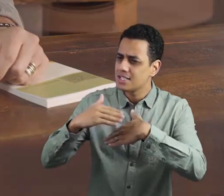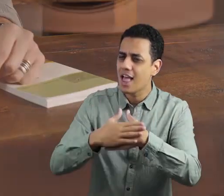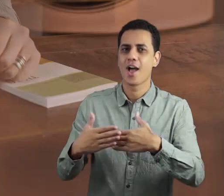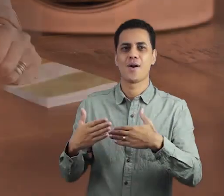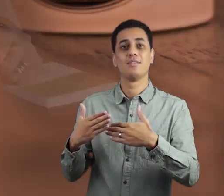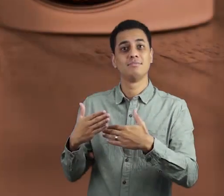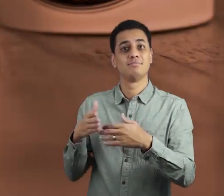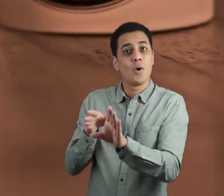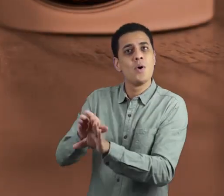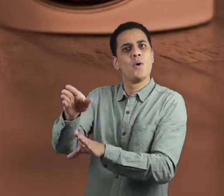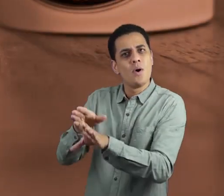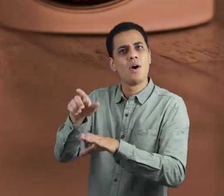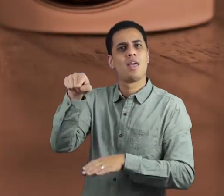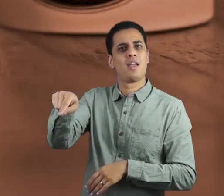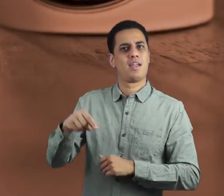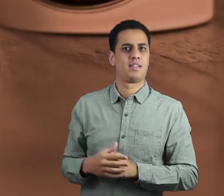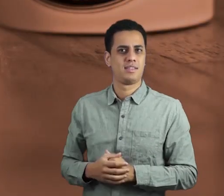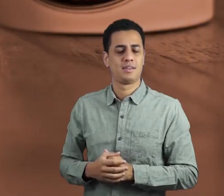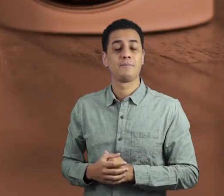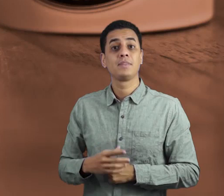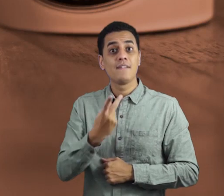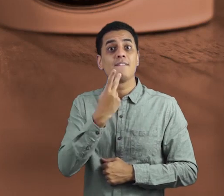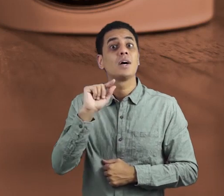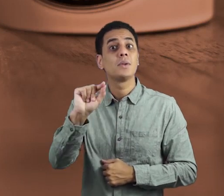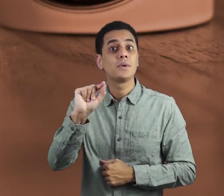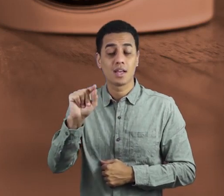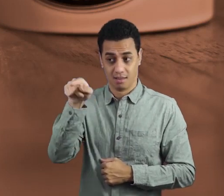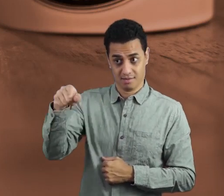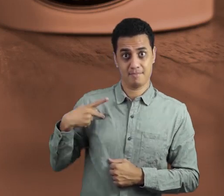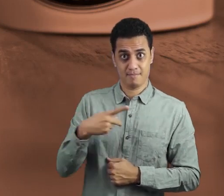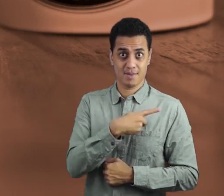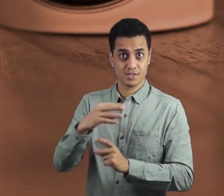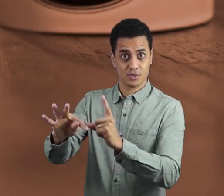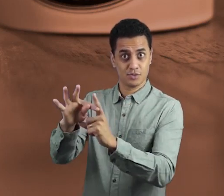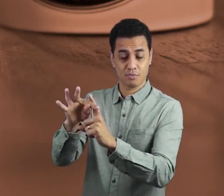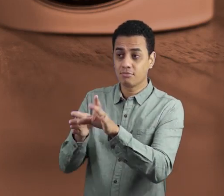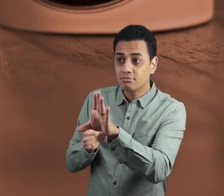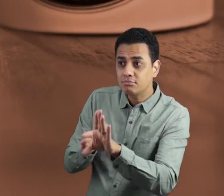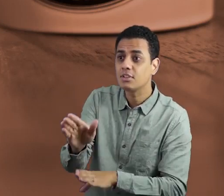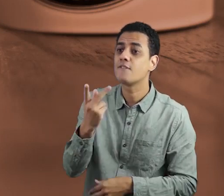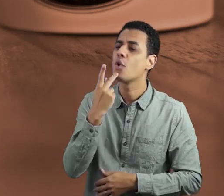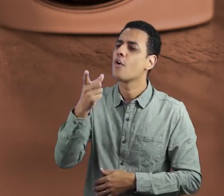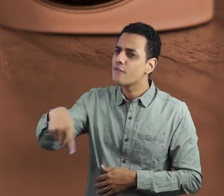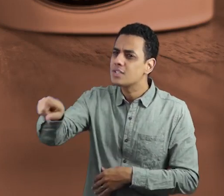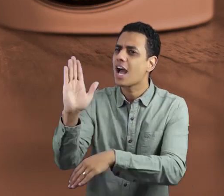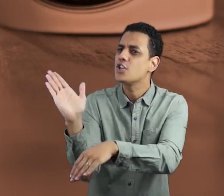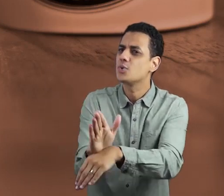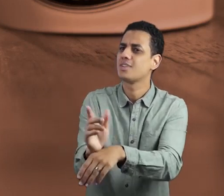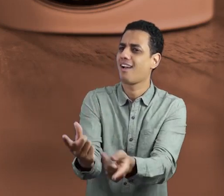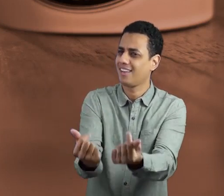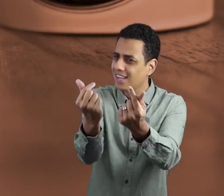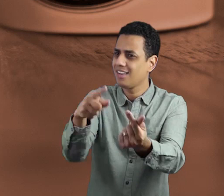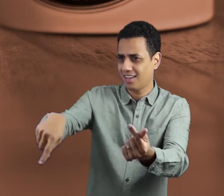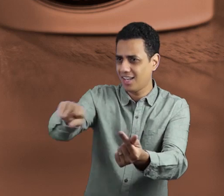no versículo 17 ele diz, ordene aos que são ricos no presente mundo que não sejam arrogantes, nem